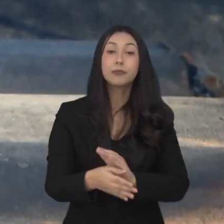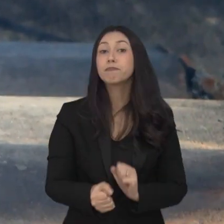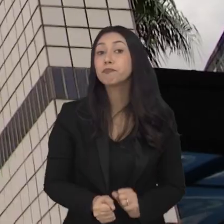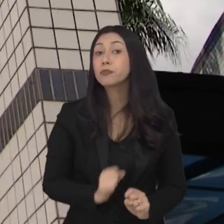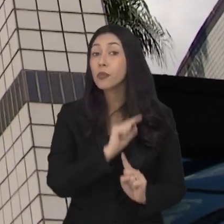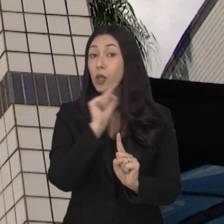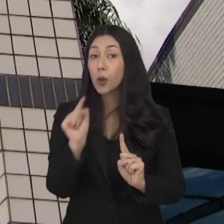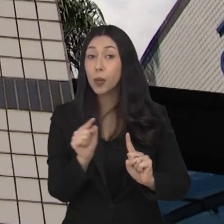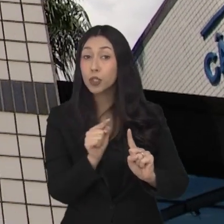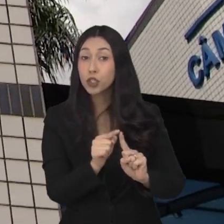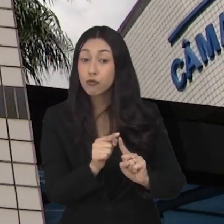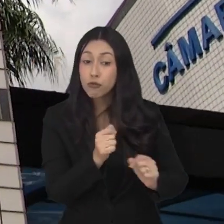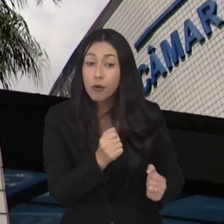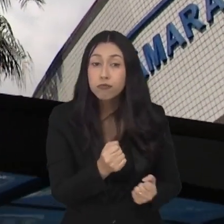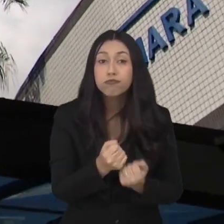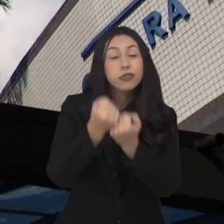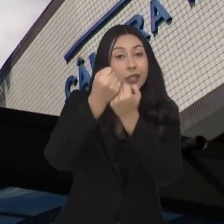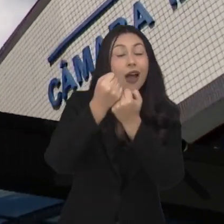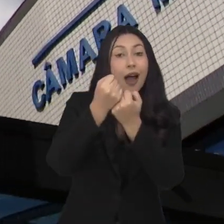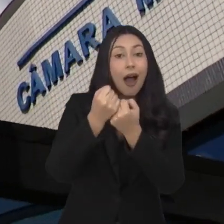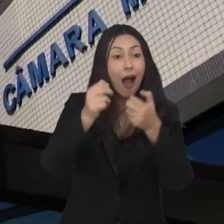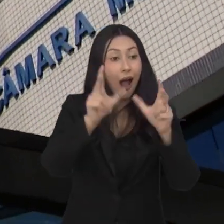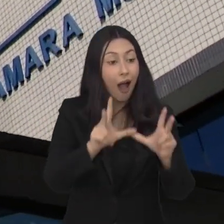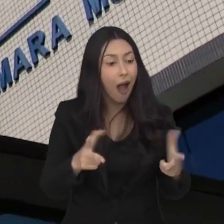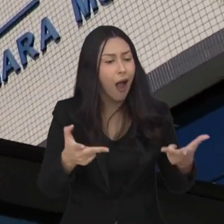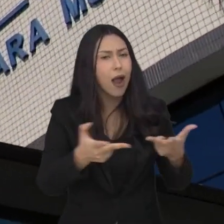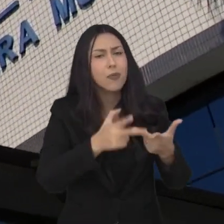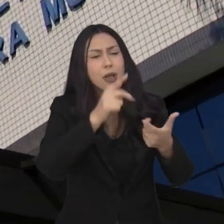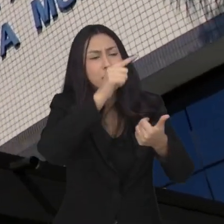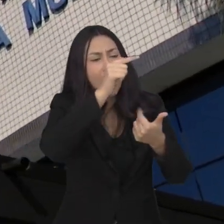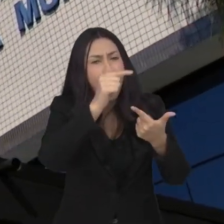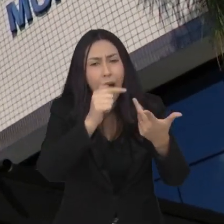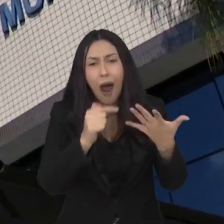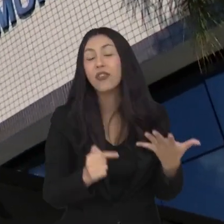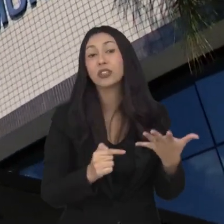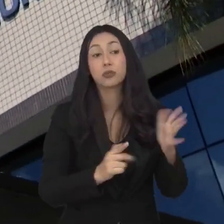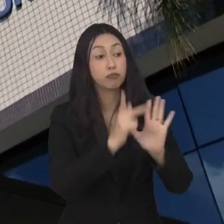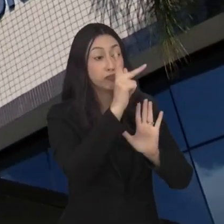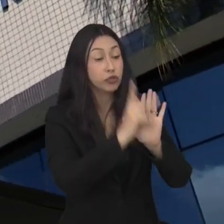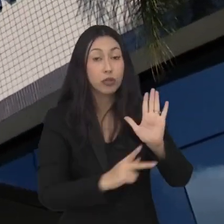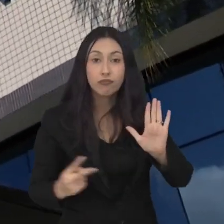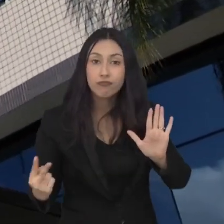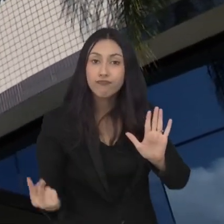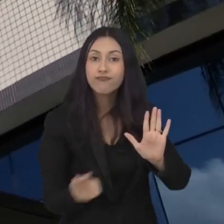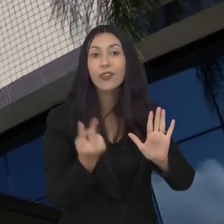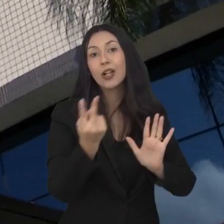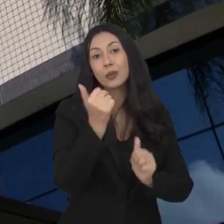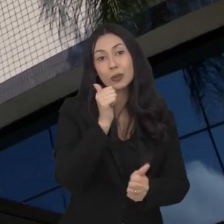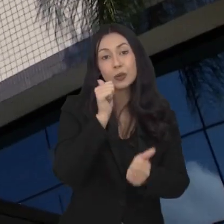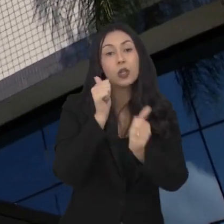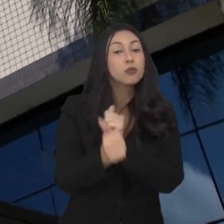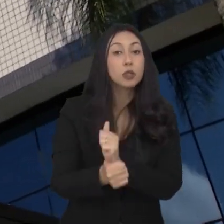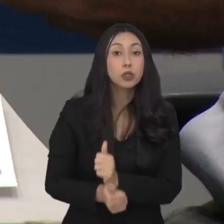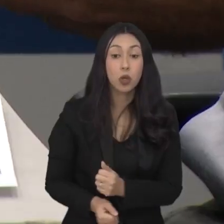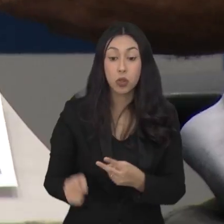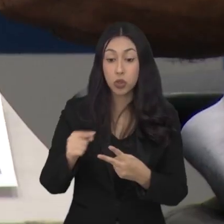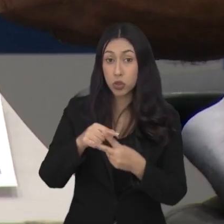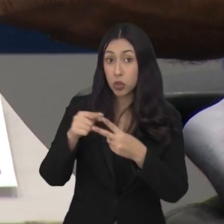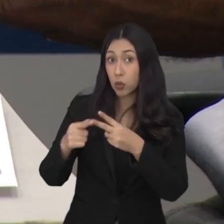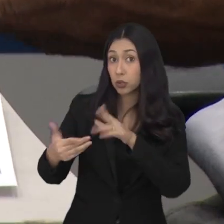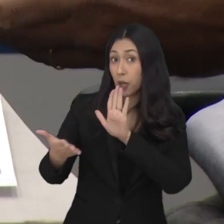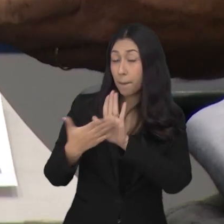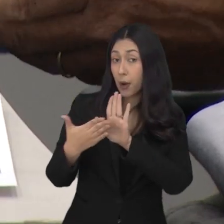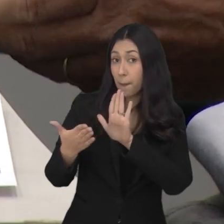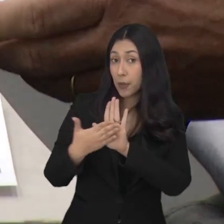joseenses. E para fortalecer as modalidades, a Câmara tem diversos projetos de valorização do esporte.